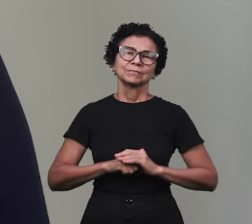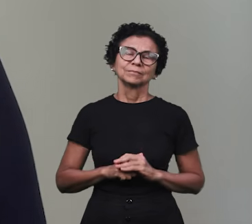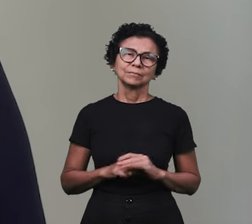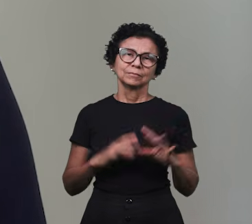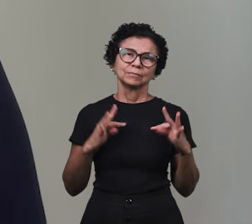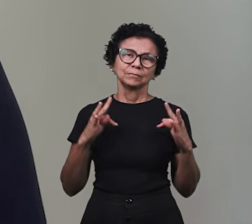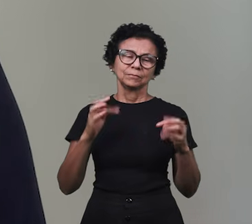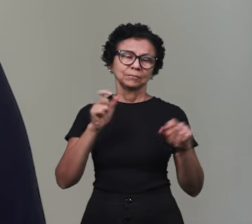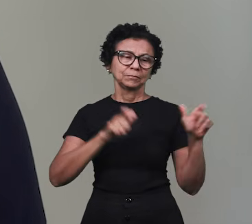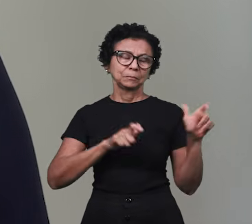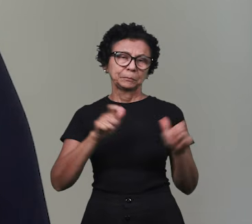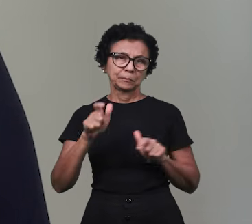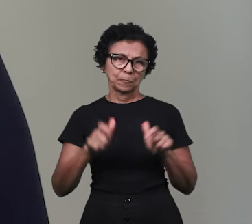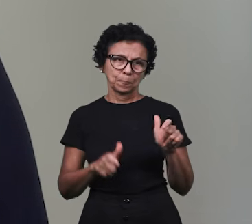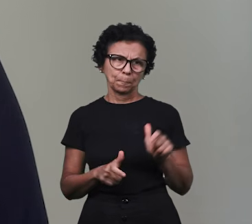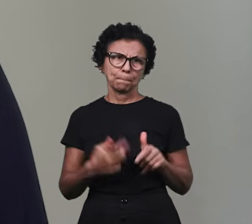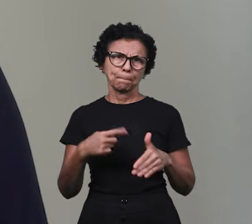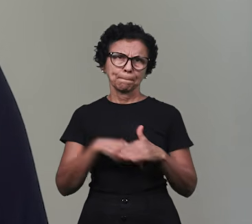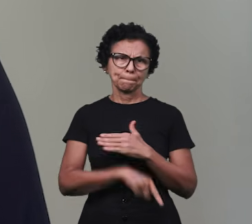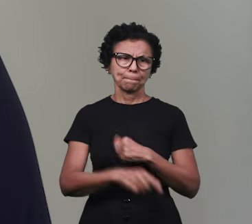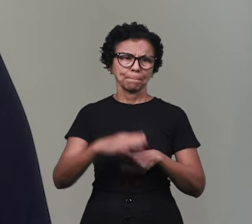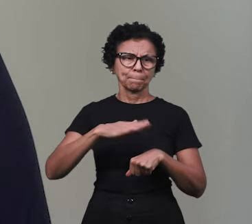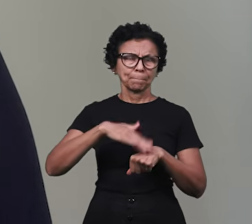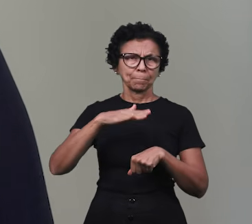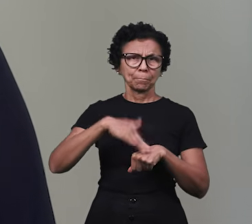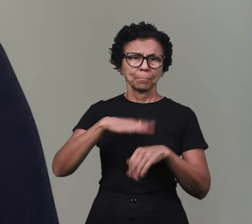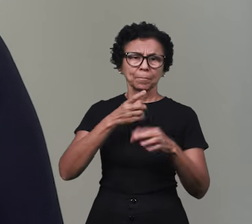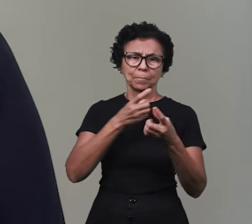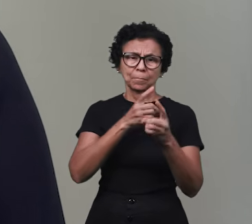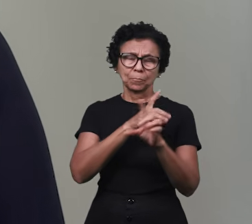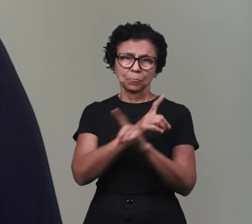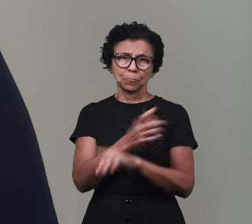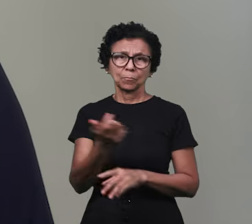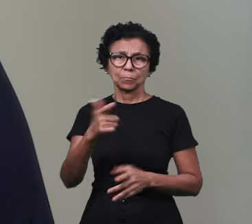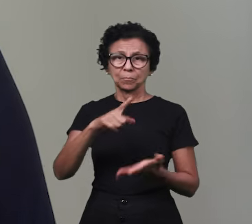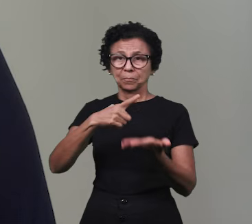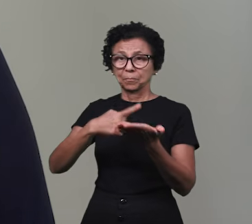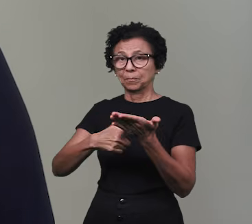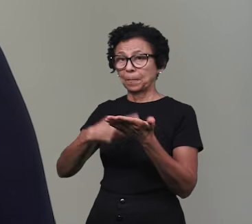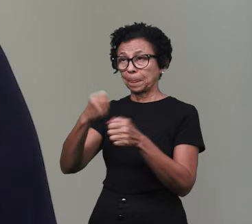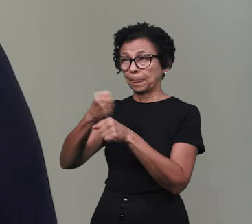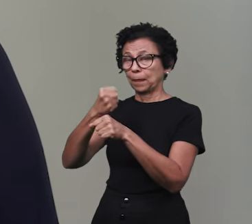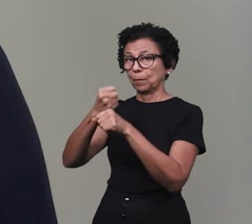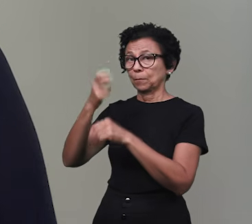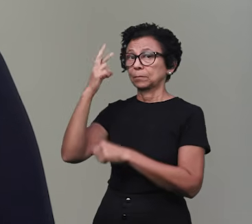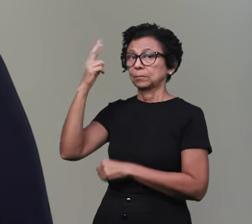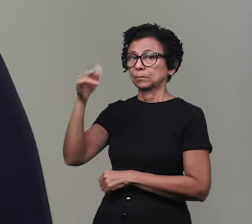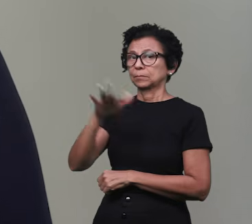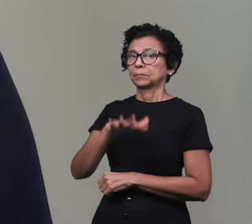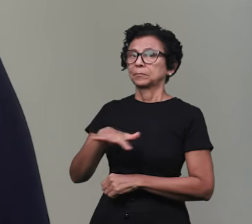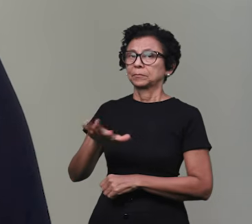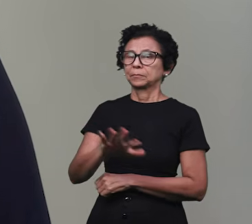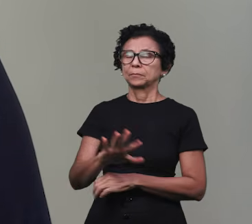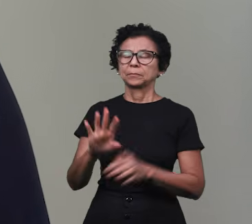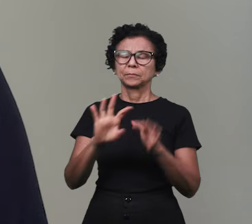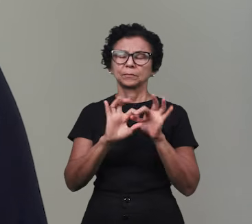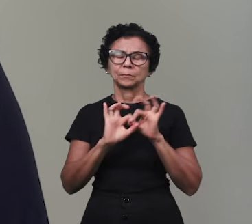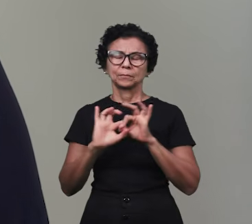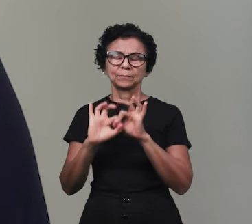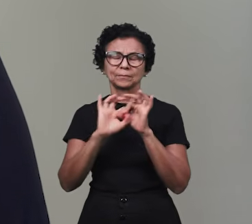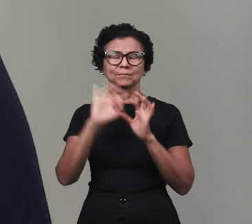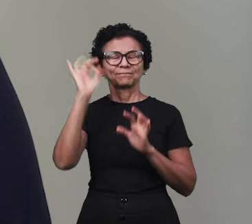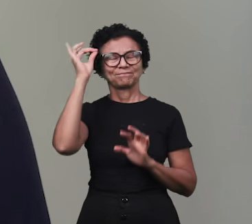todo o encontro, os participantes puderam aprofundar o entendimento da doutrina e renovar o compromisso com a obra do Senhor em um ambiente